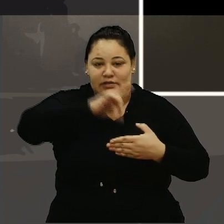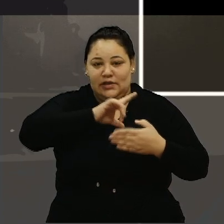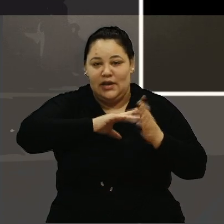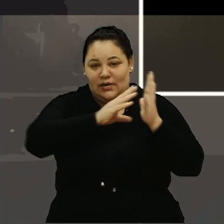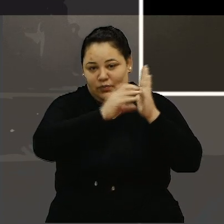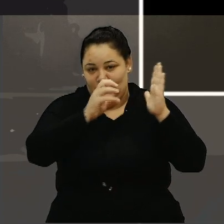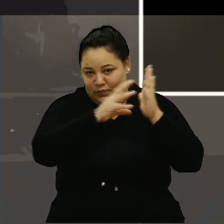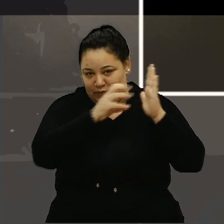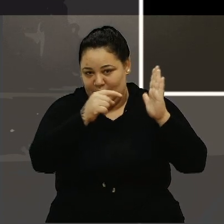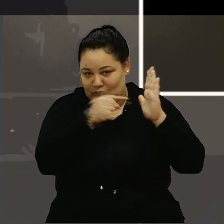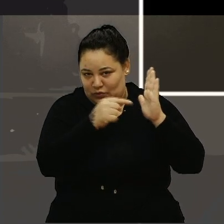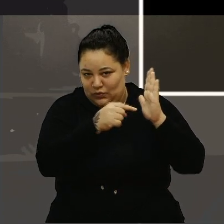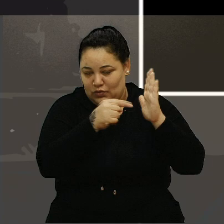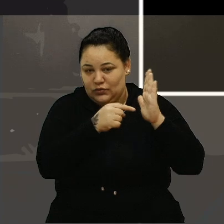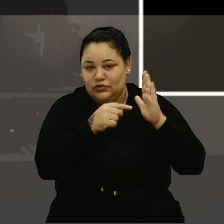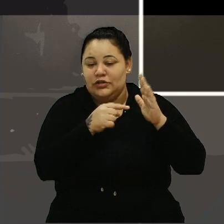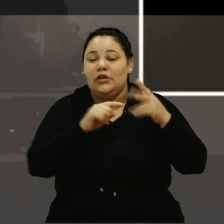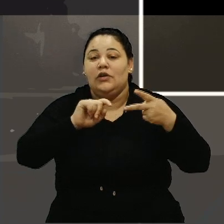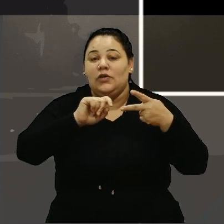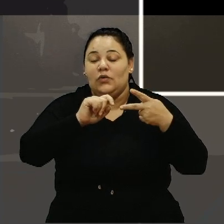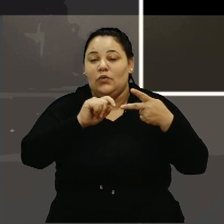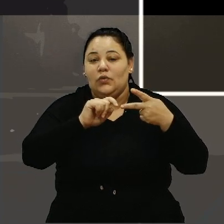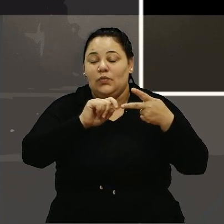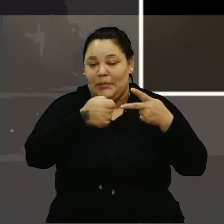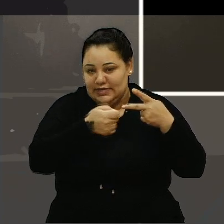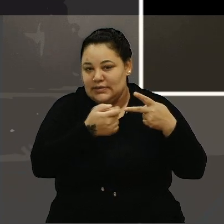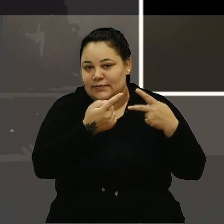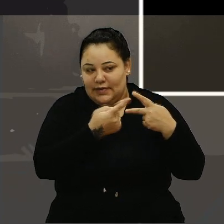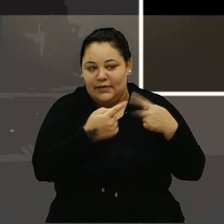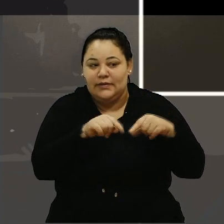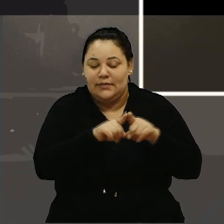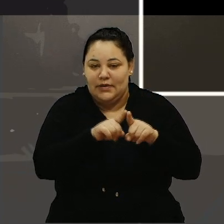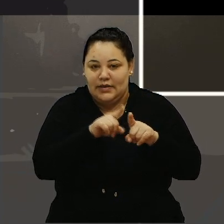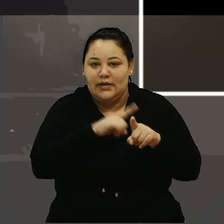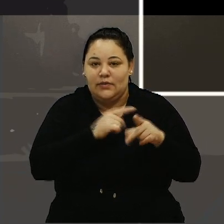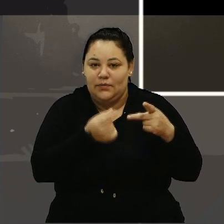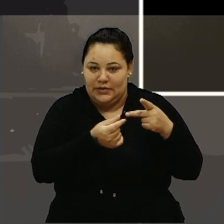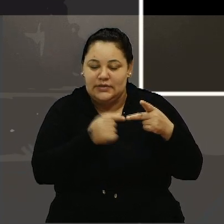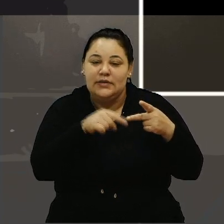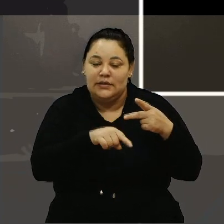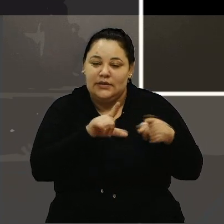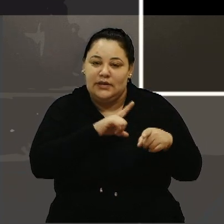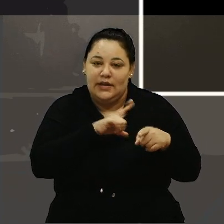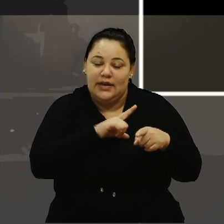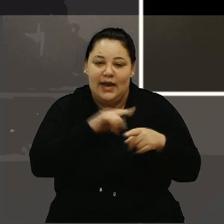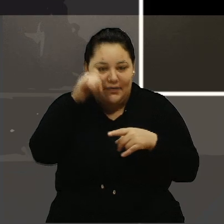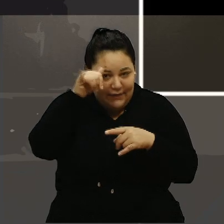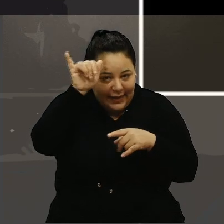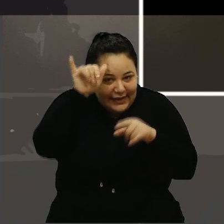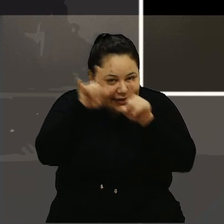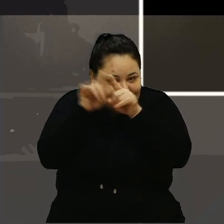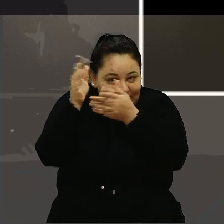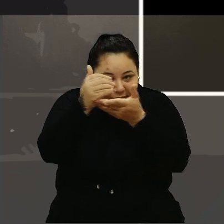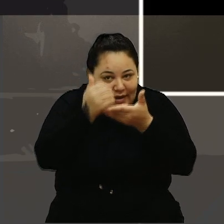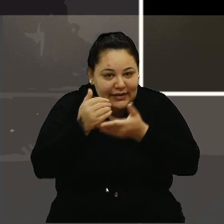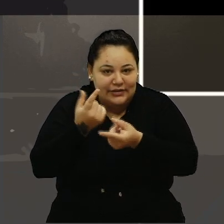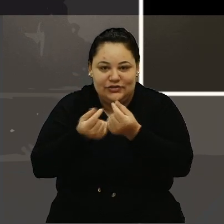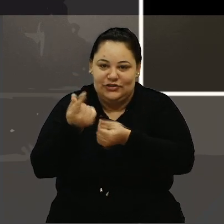Pix, que é o celular, né? E também o QR Code, ou pela vaquinha. A gente tem esses 2 meios